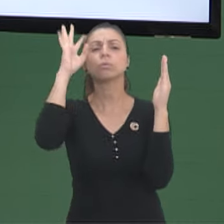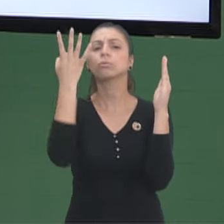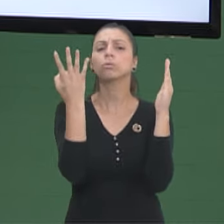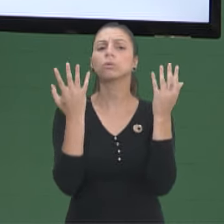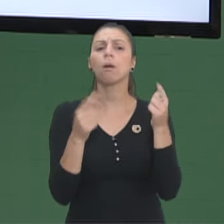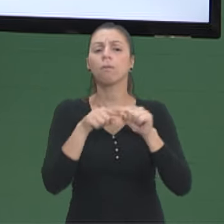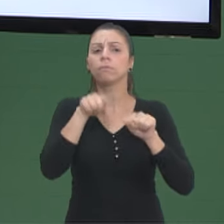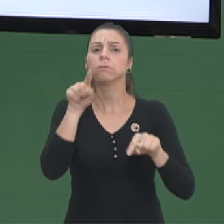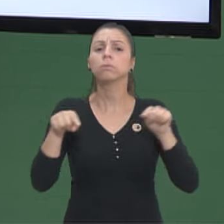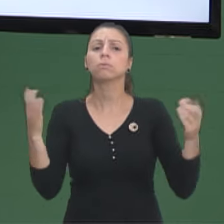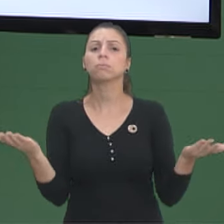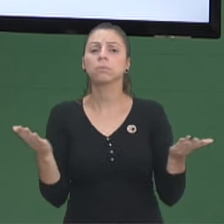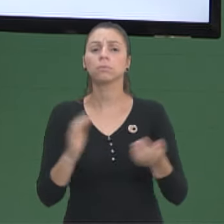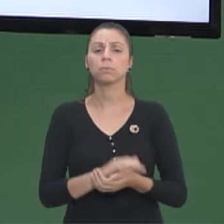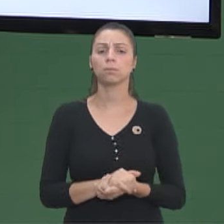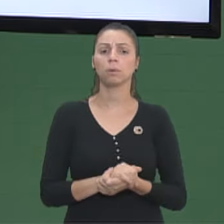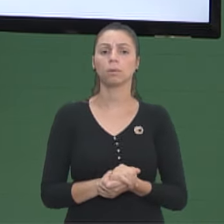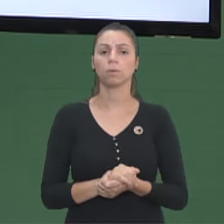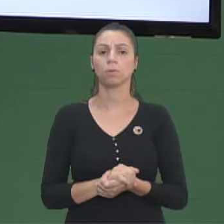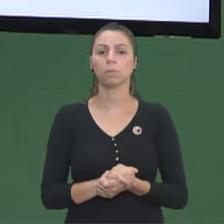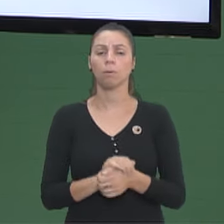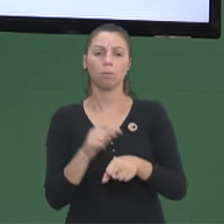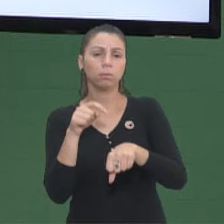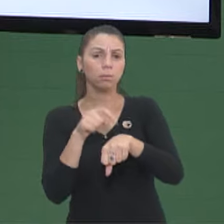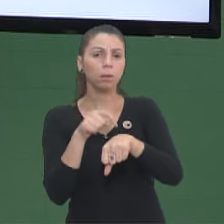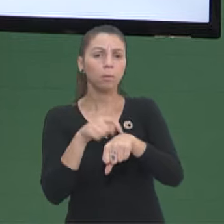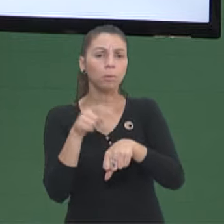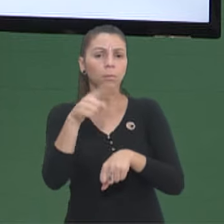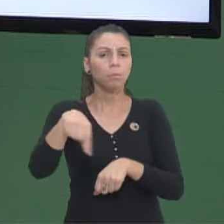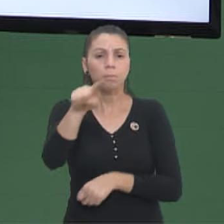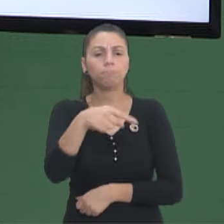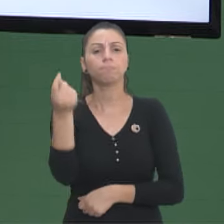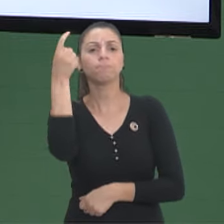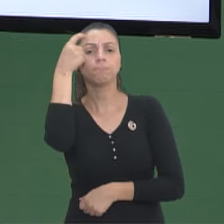essa variação? Um minutinho aí para vocês pensarem.